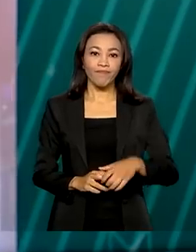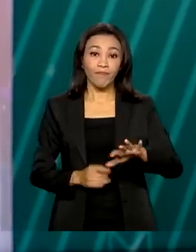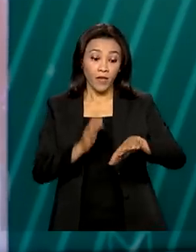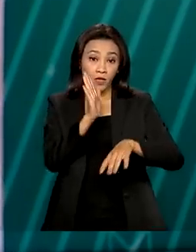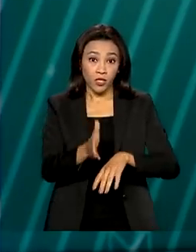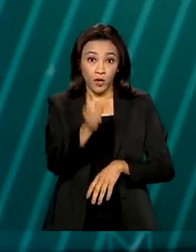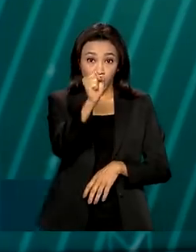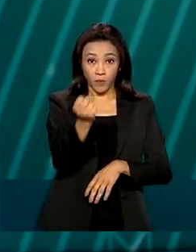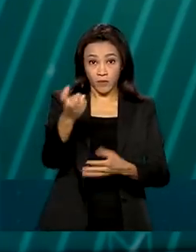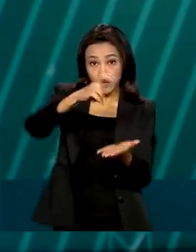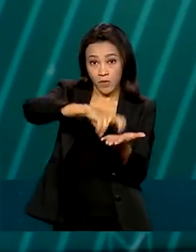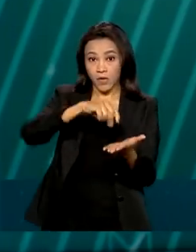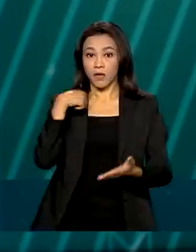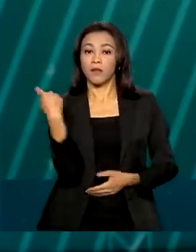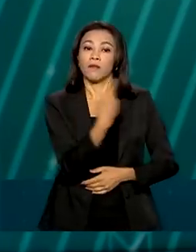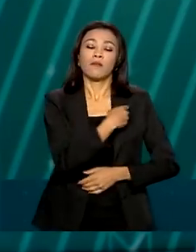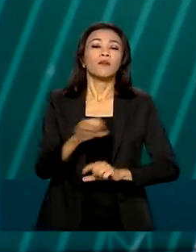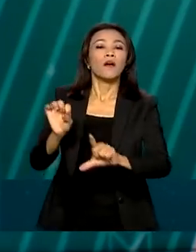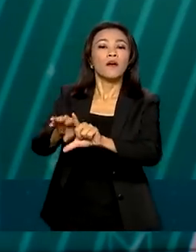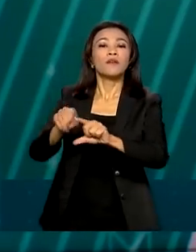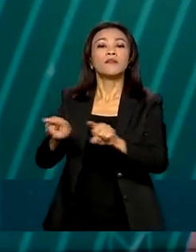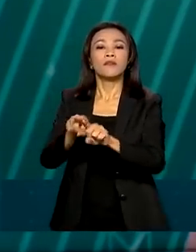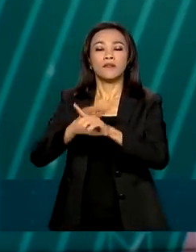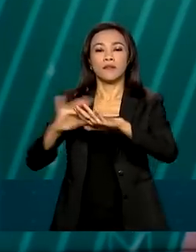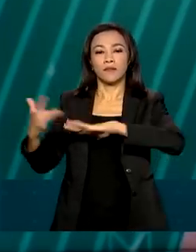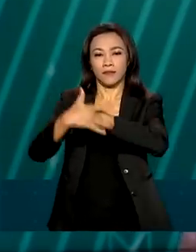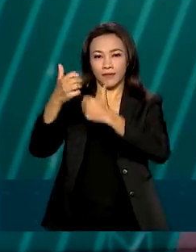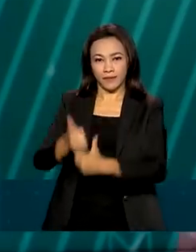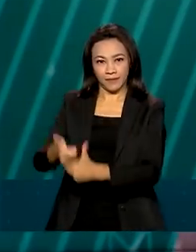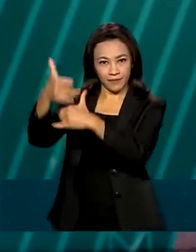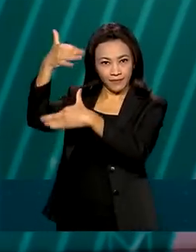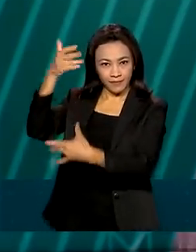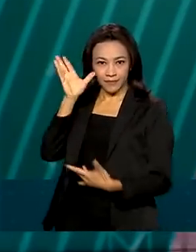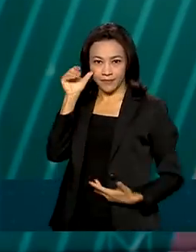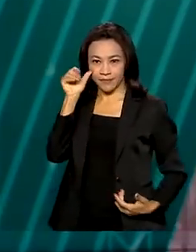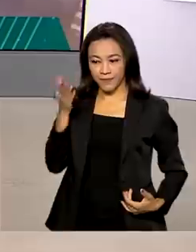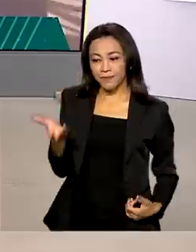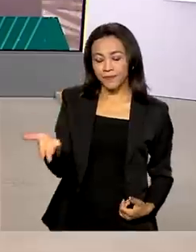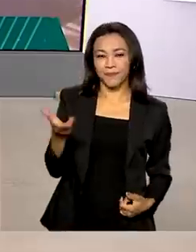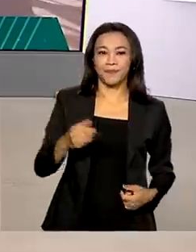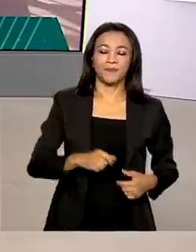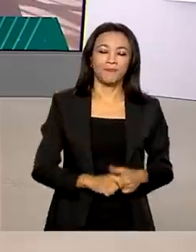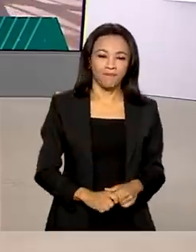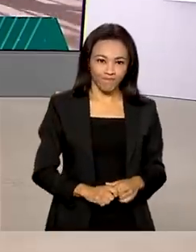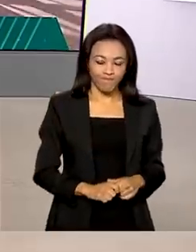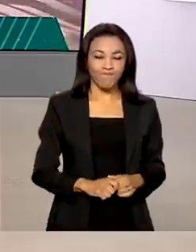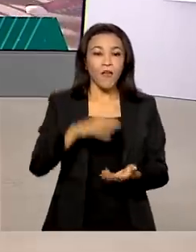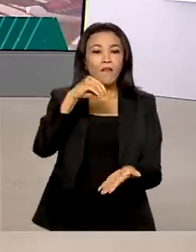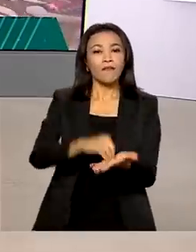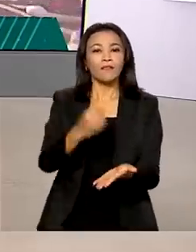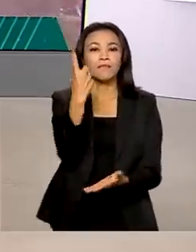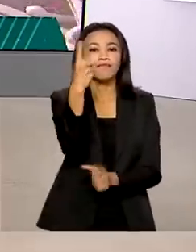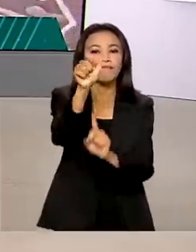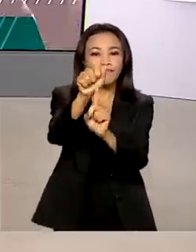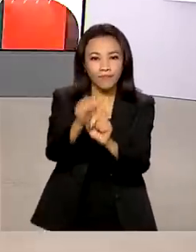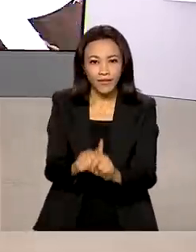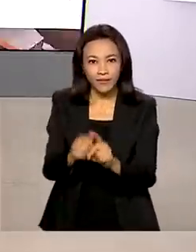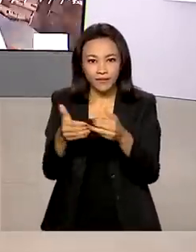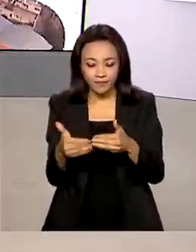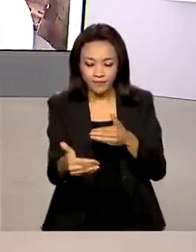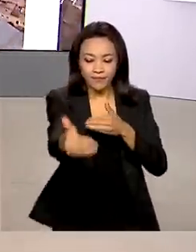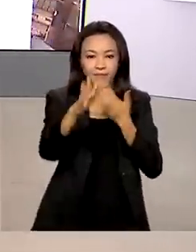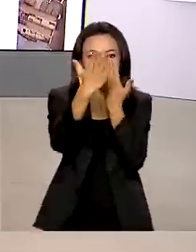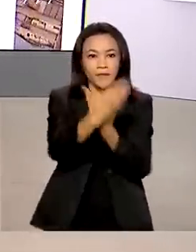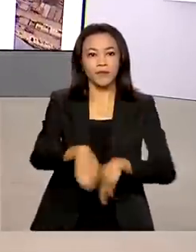são 8 horas da manhã nós estamos ao vivo também pelas redes sociais falta um mês para o Enem